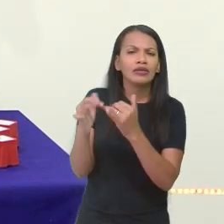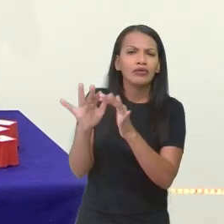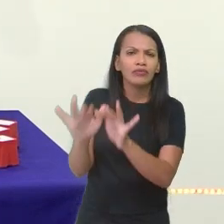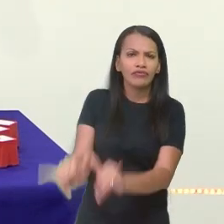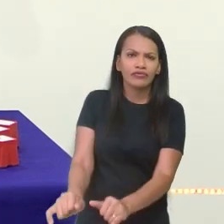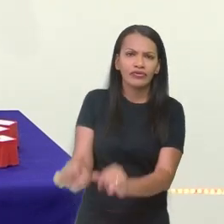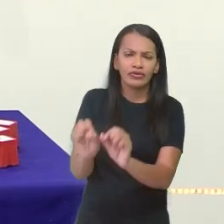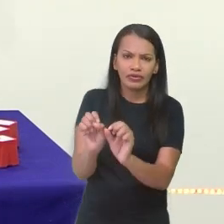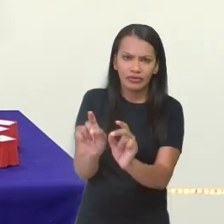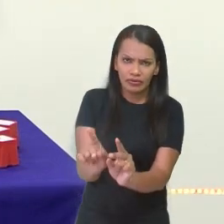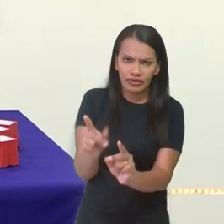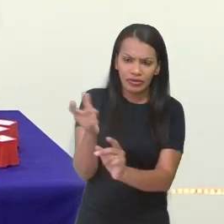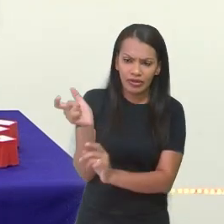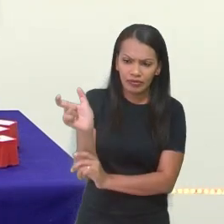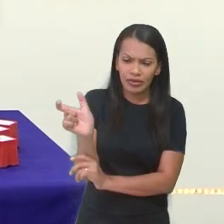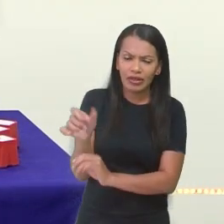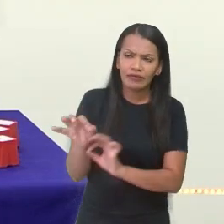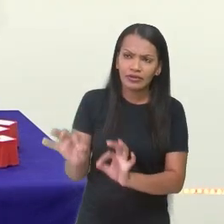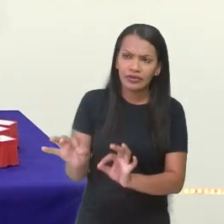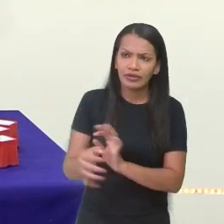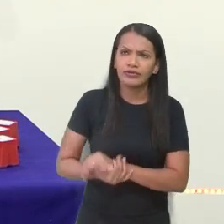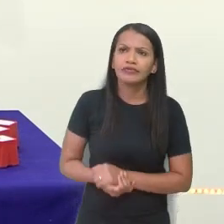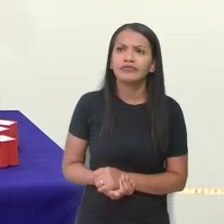final, tá? Das palavras.